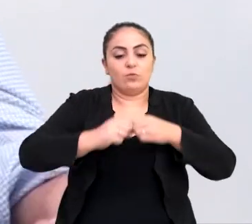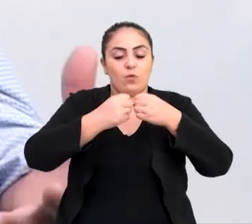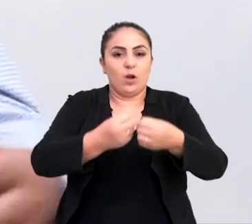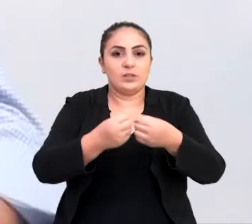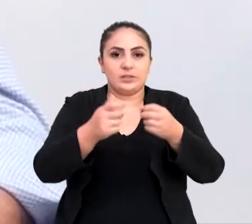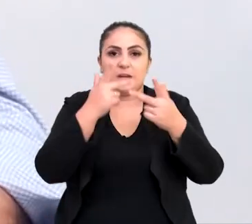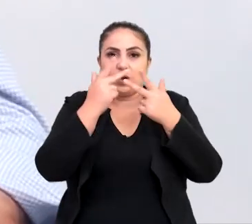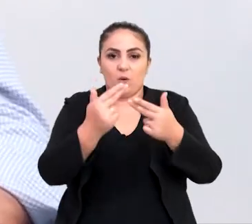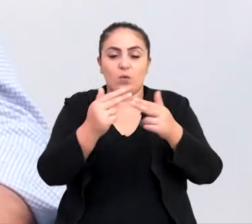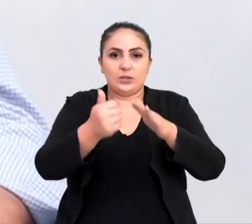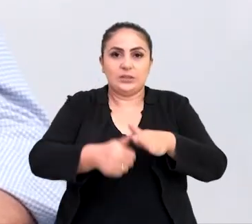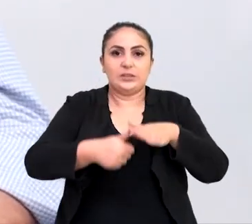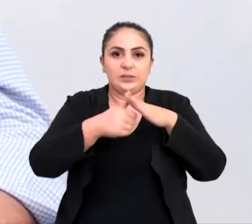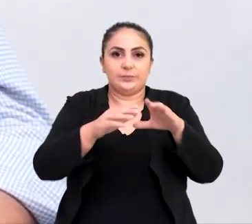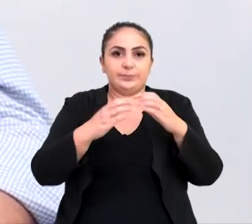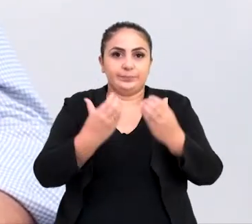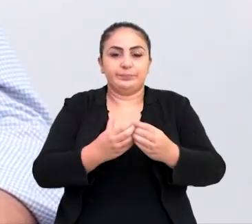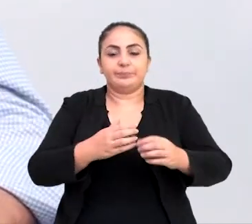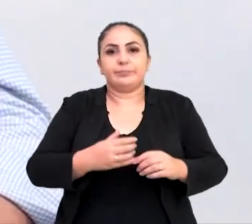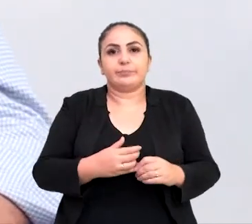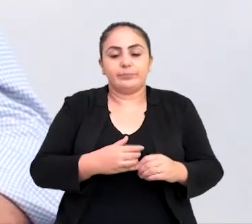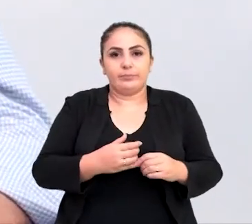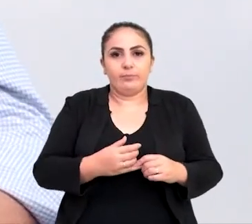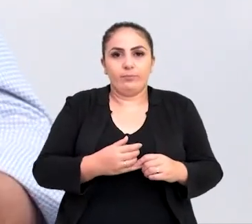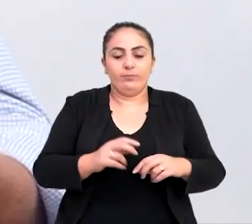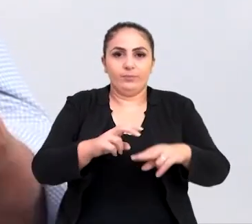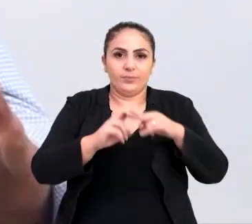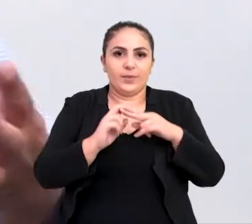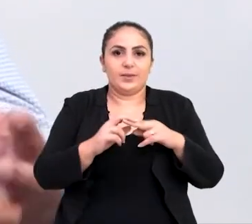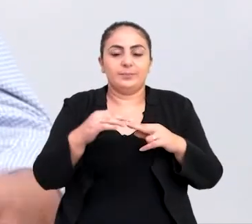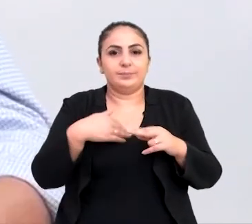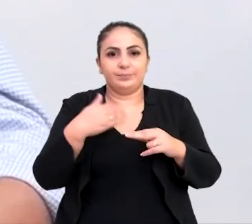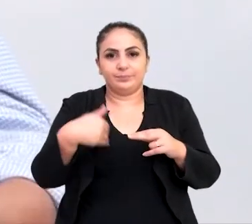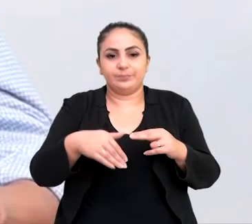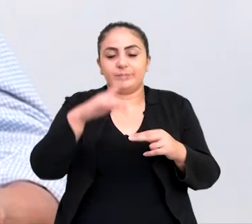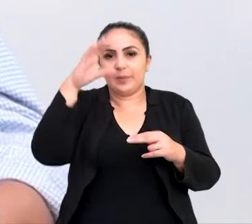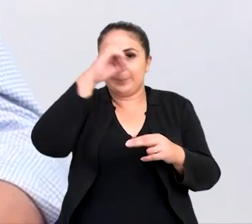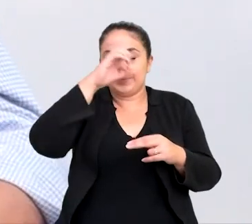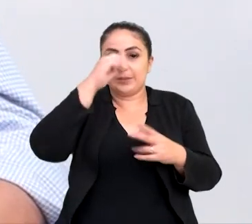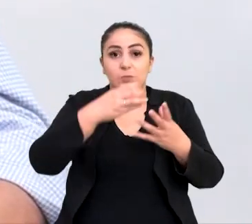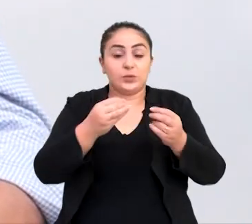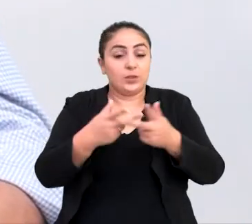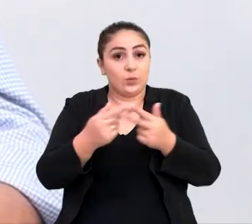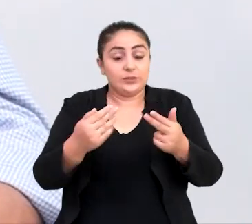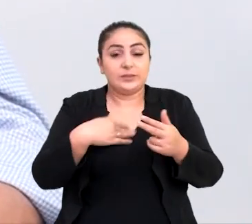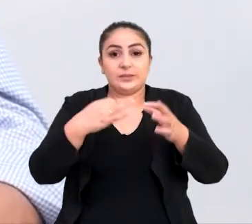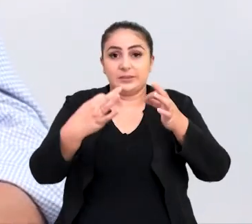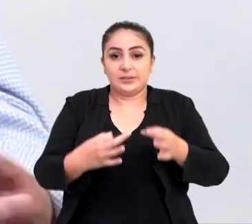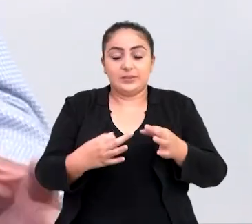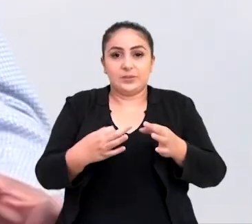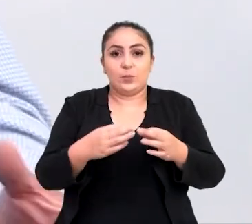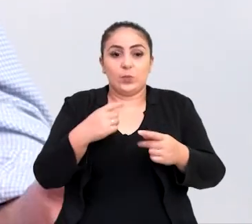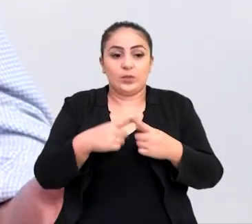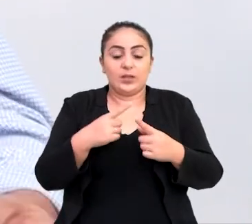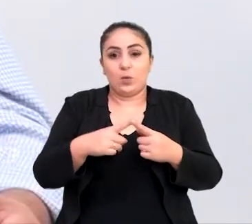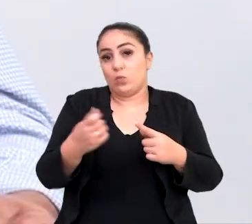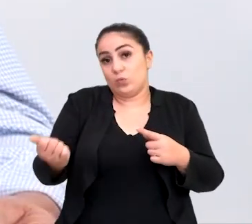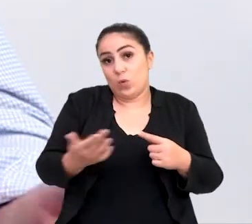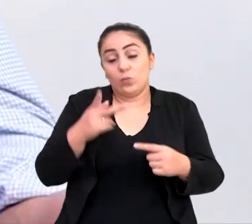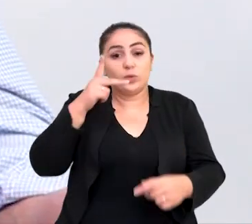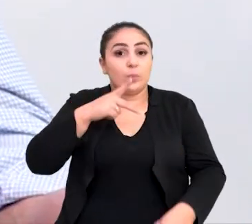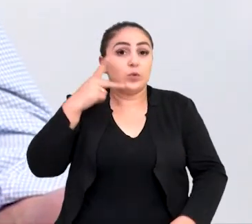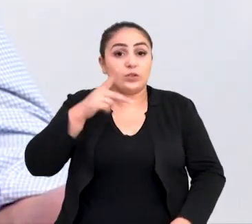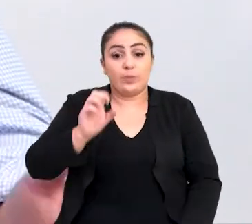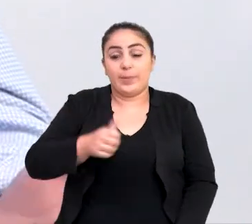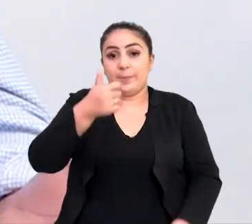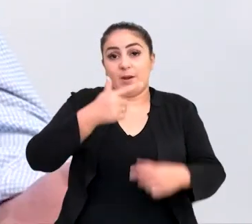que como líder comunitário. Então eu vou aprender muitas coisas, com certeza, né? Porque eu sou novo na política,